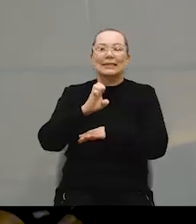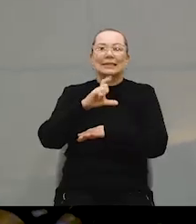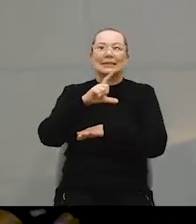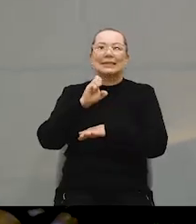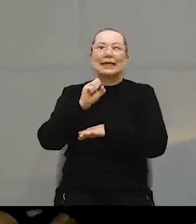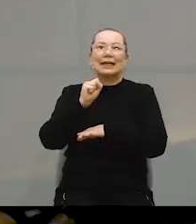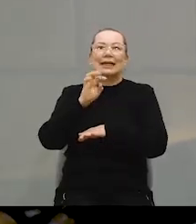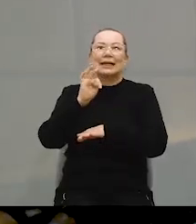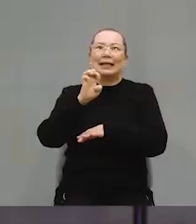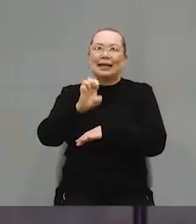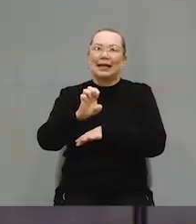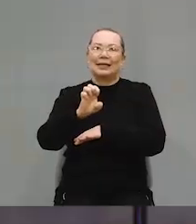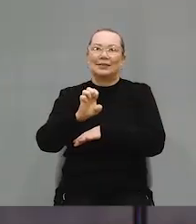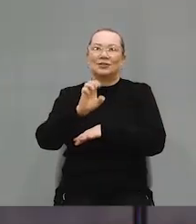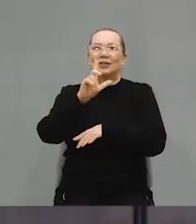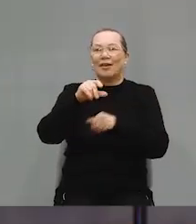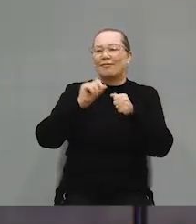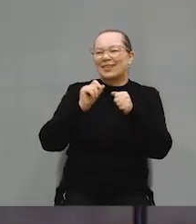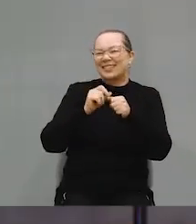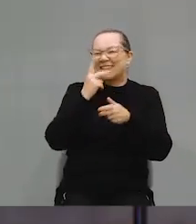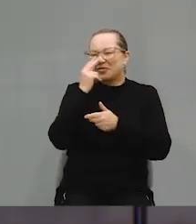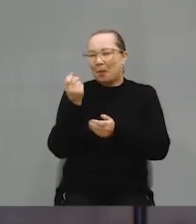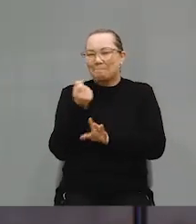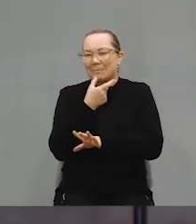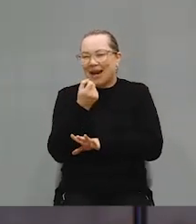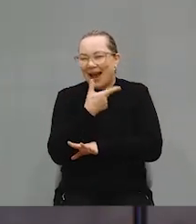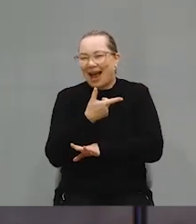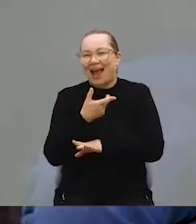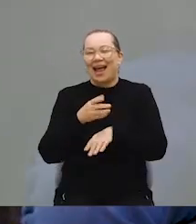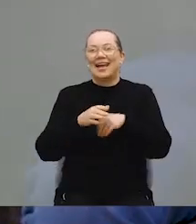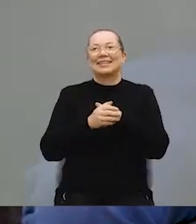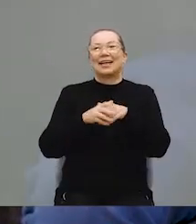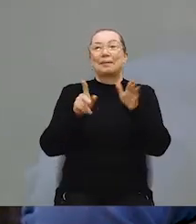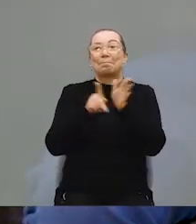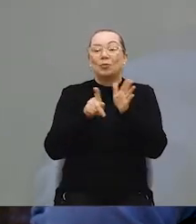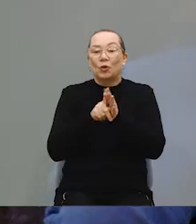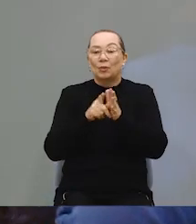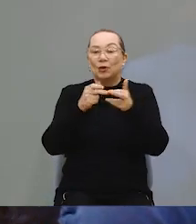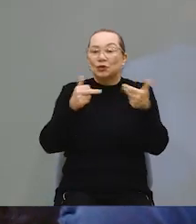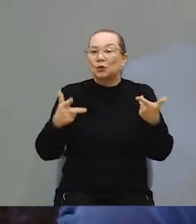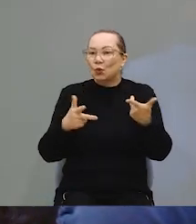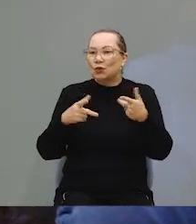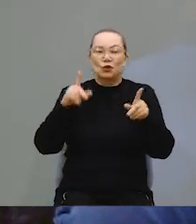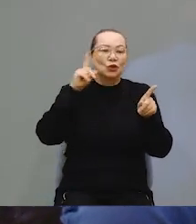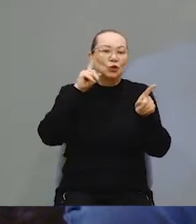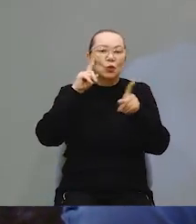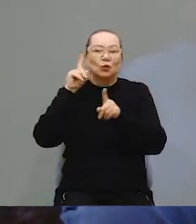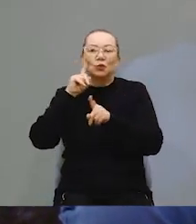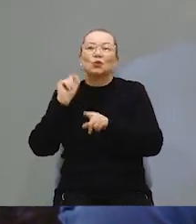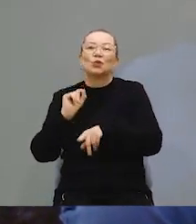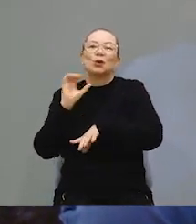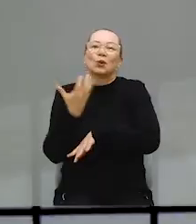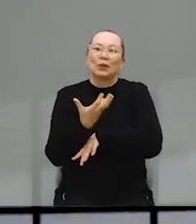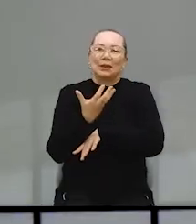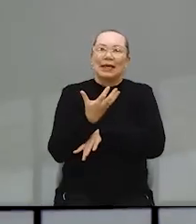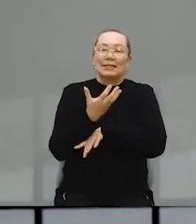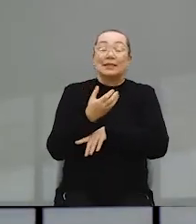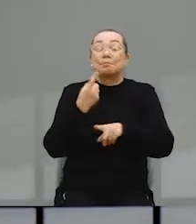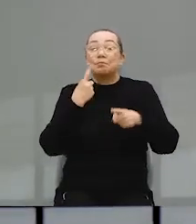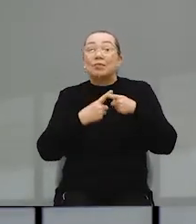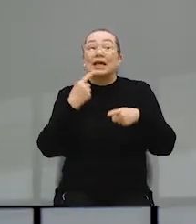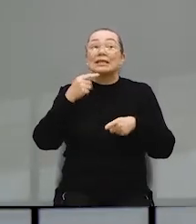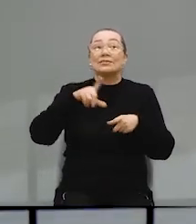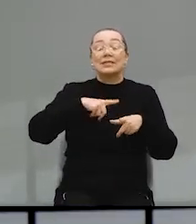tom jocoso, tirando sarro, digamos assim, das próprias situações do cotidiano, e muitas vezes com tom